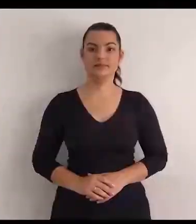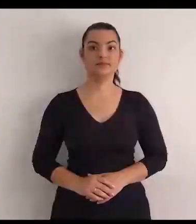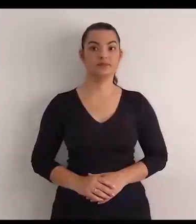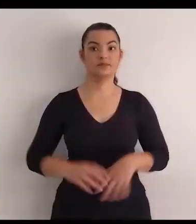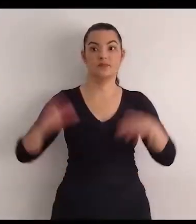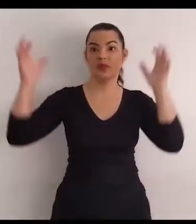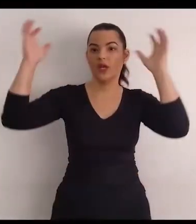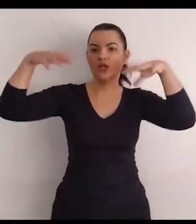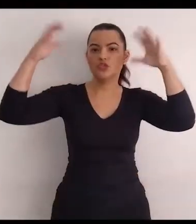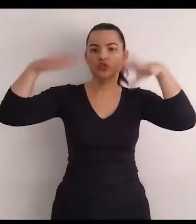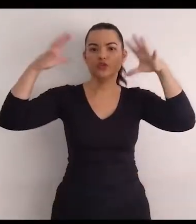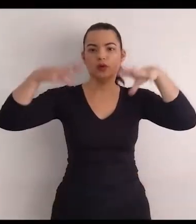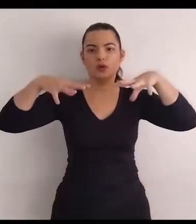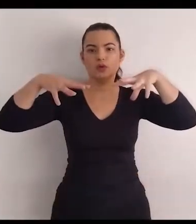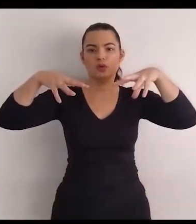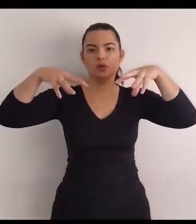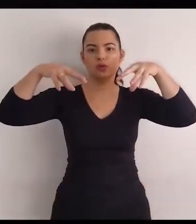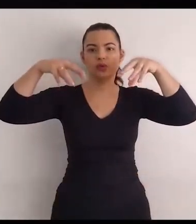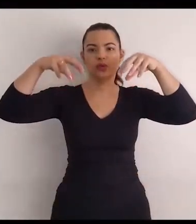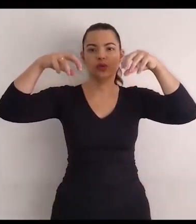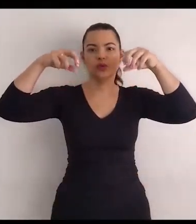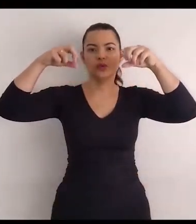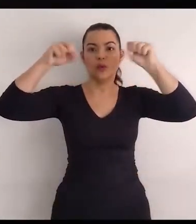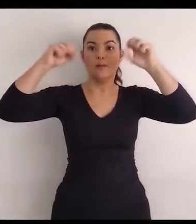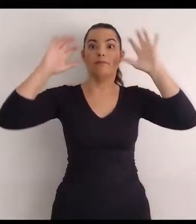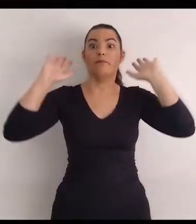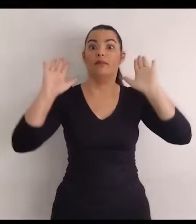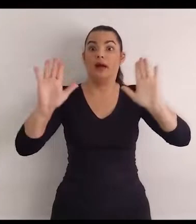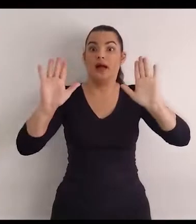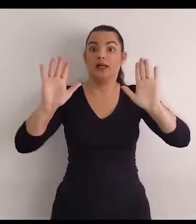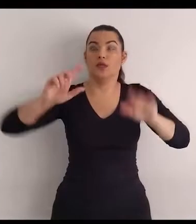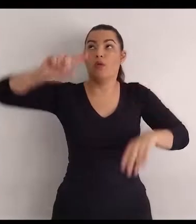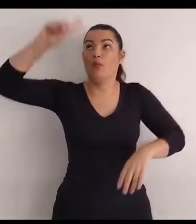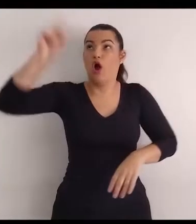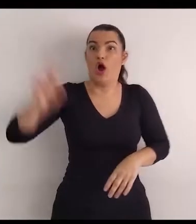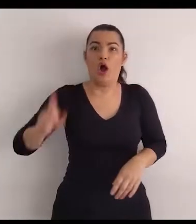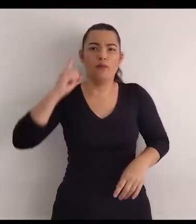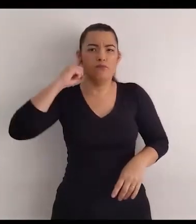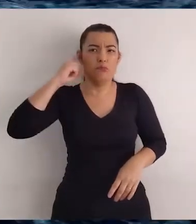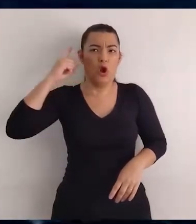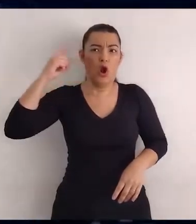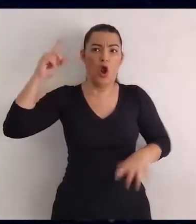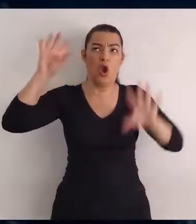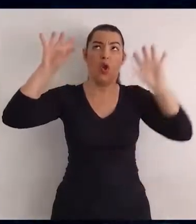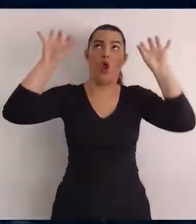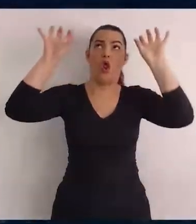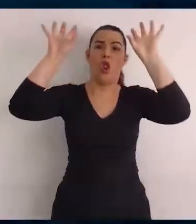A chuva está cessando, mas temos os trovões.